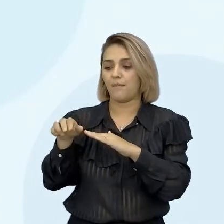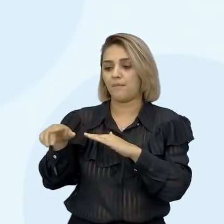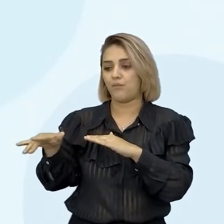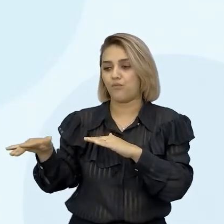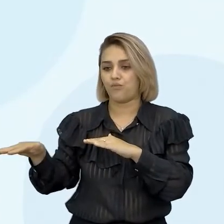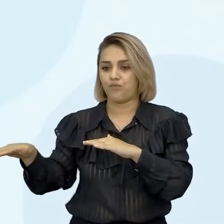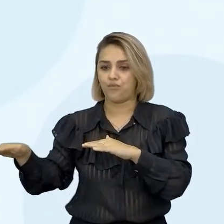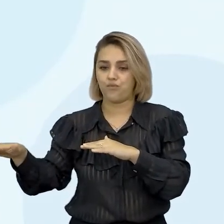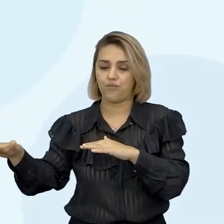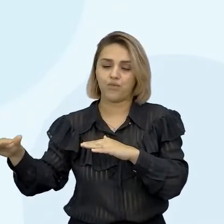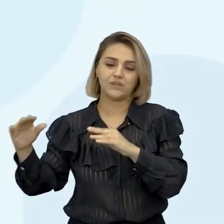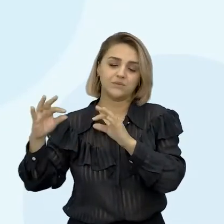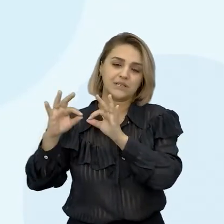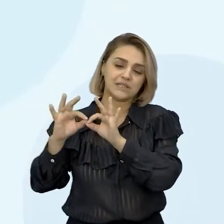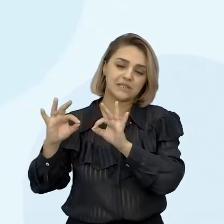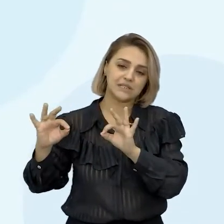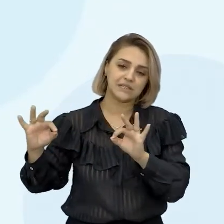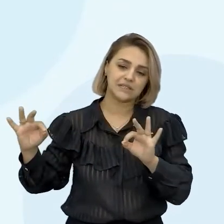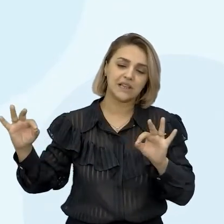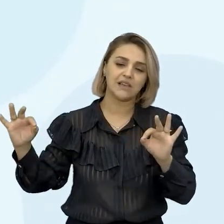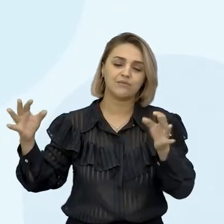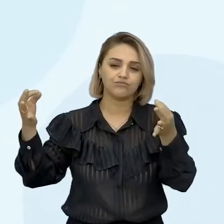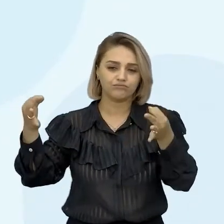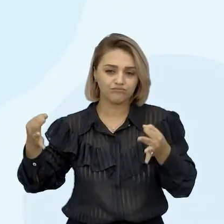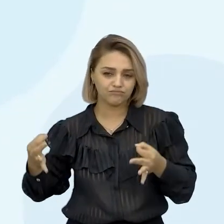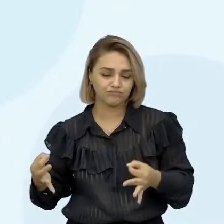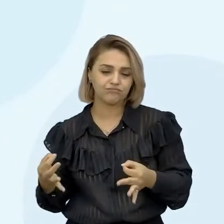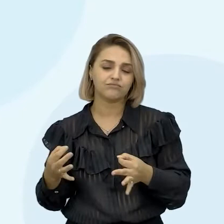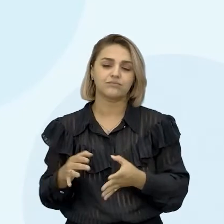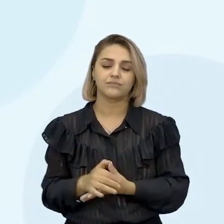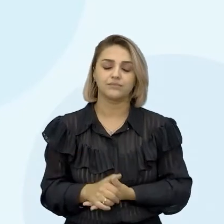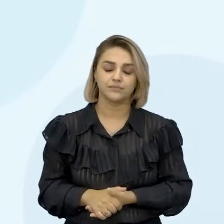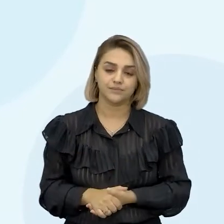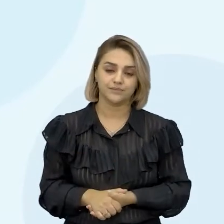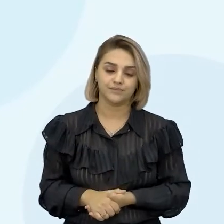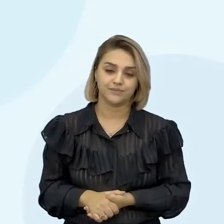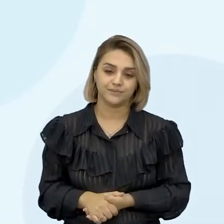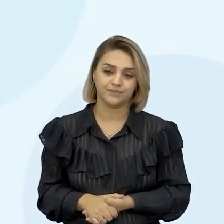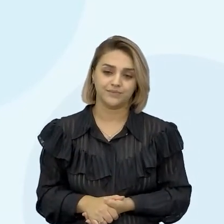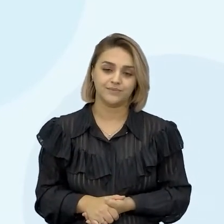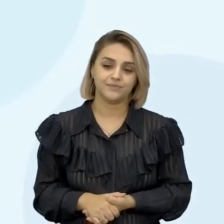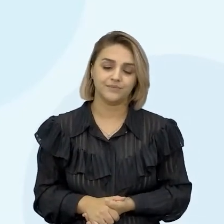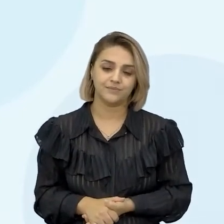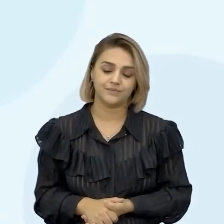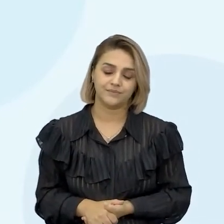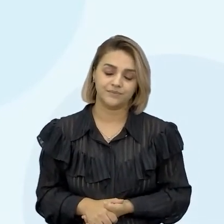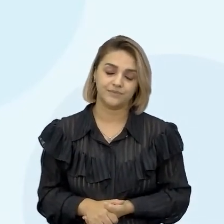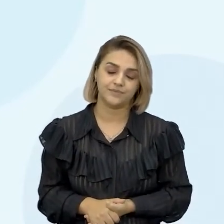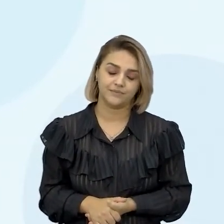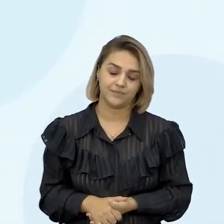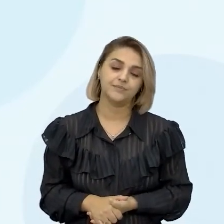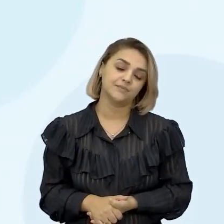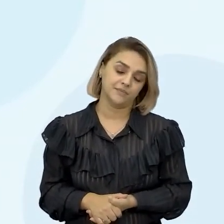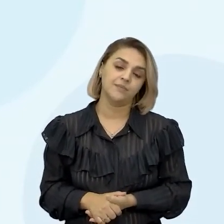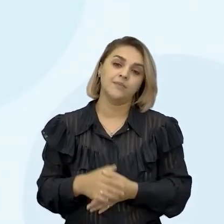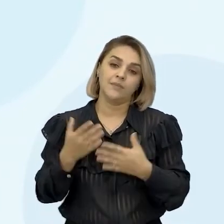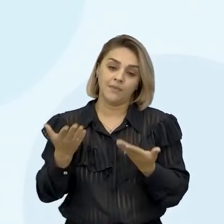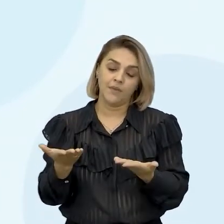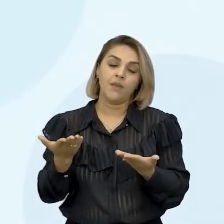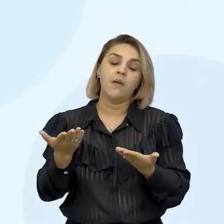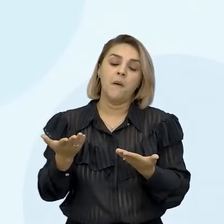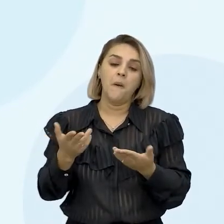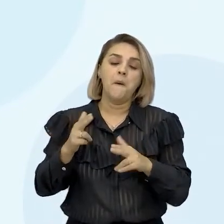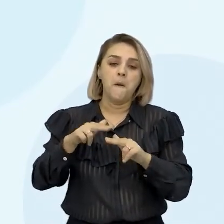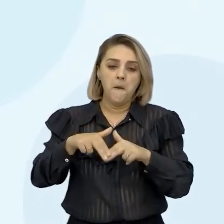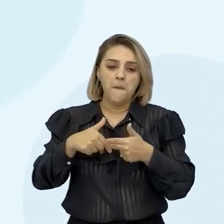o uniforme ajustada atenuada é para isso que serve então o